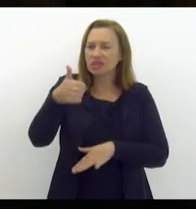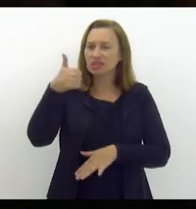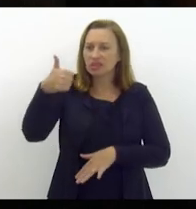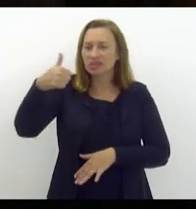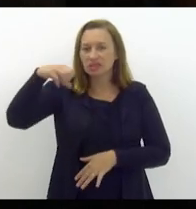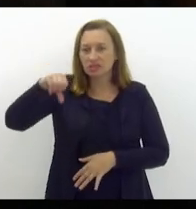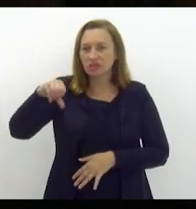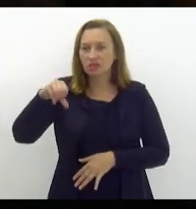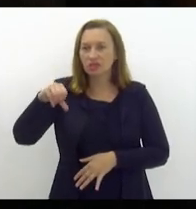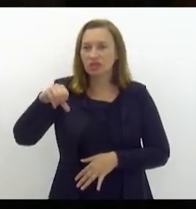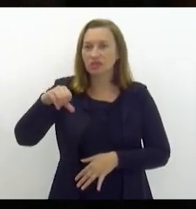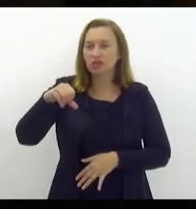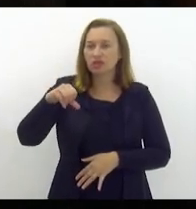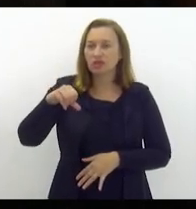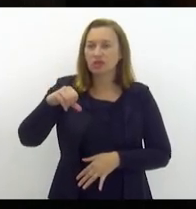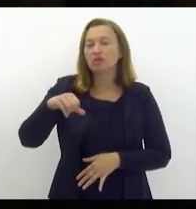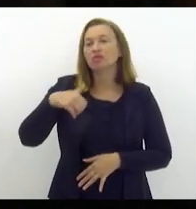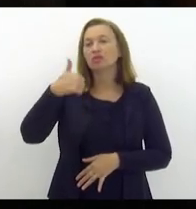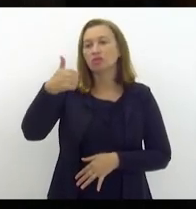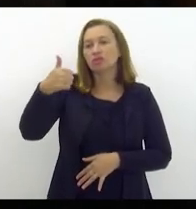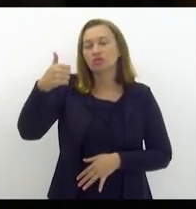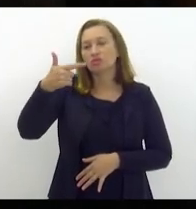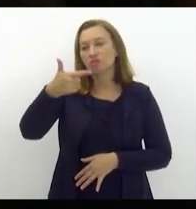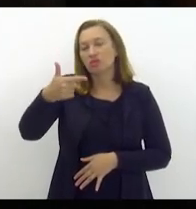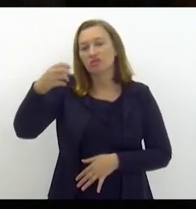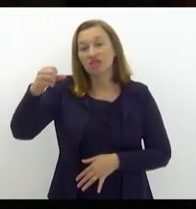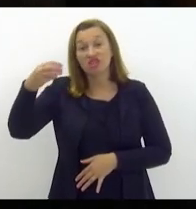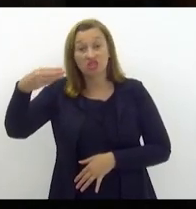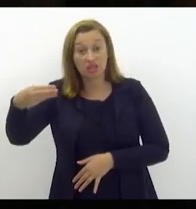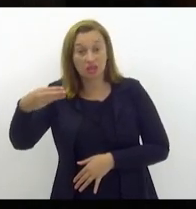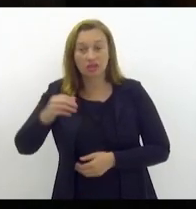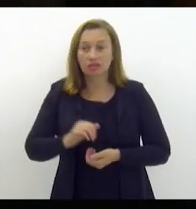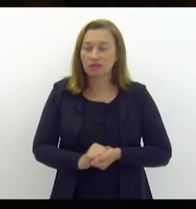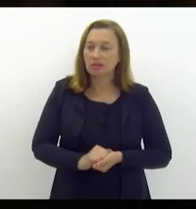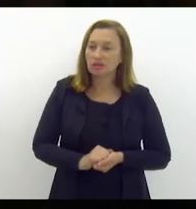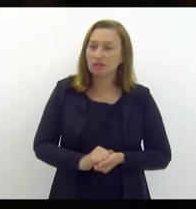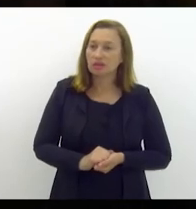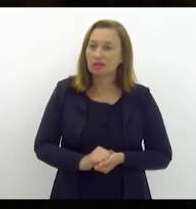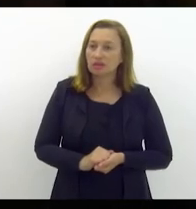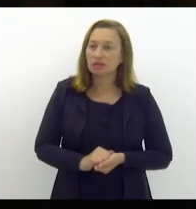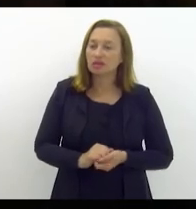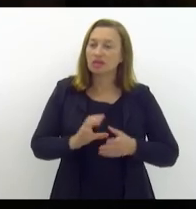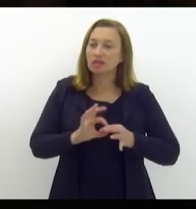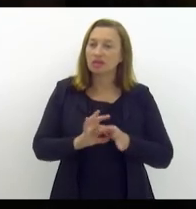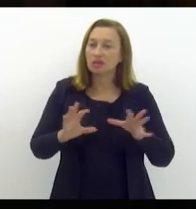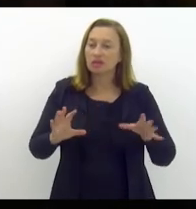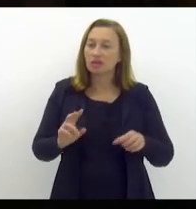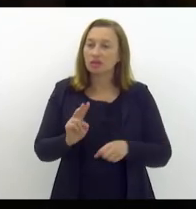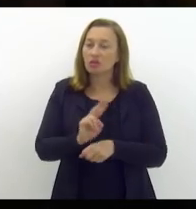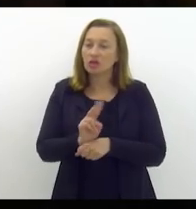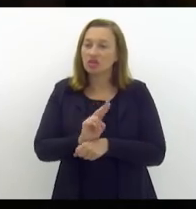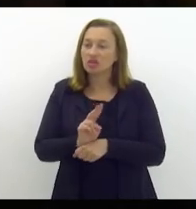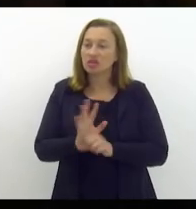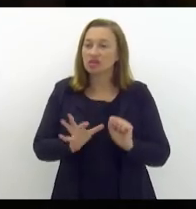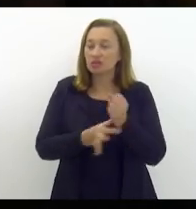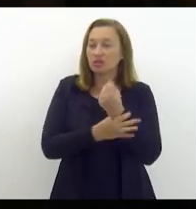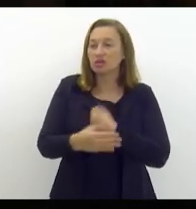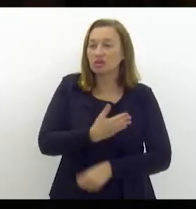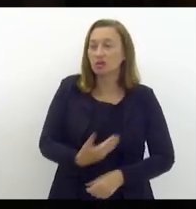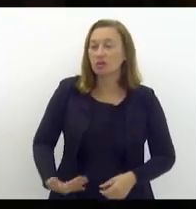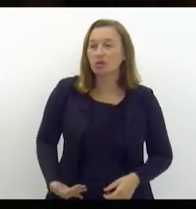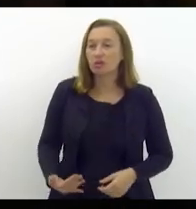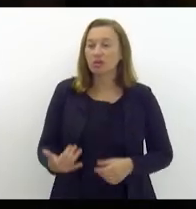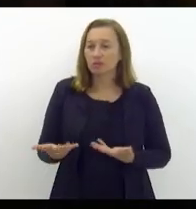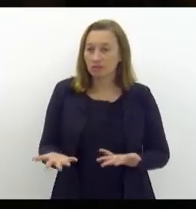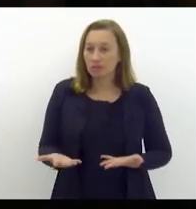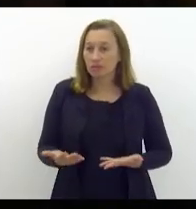119 de 2023, que tenta dar autonomia ao agente da segurança pública para ligar ou